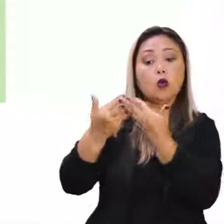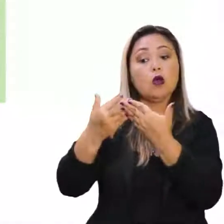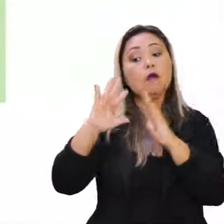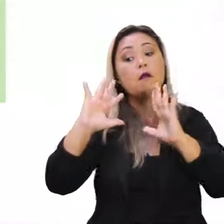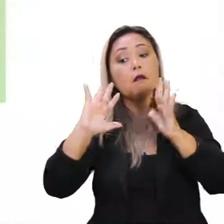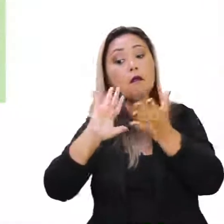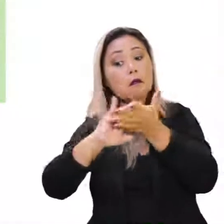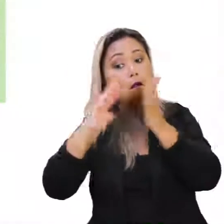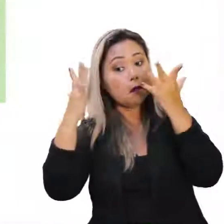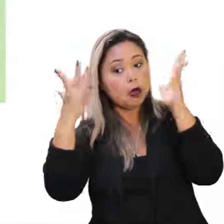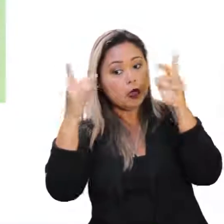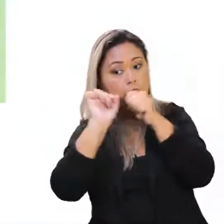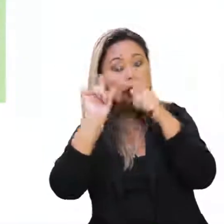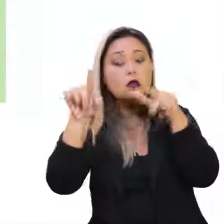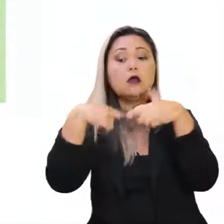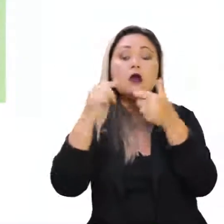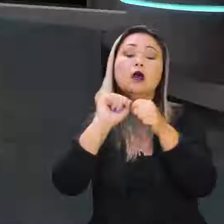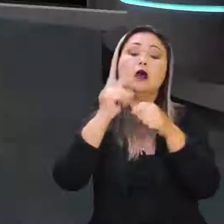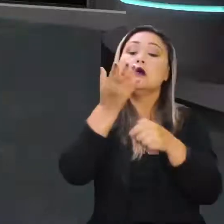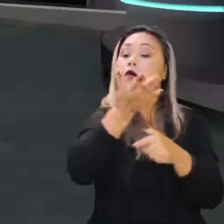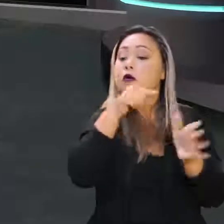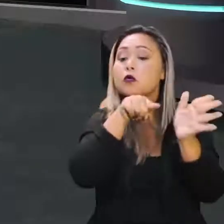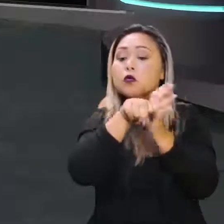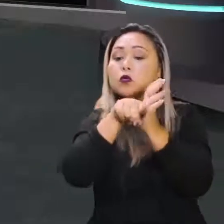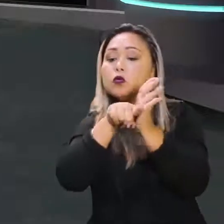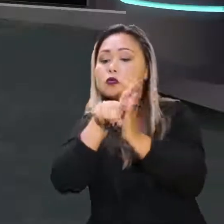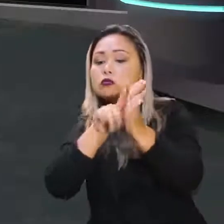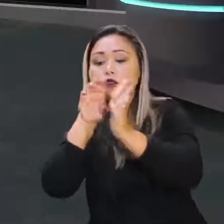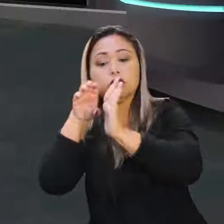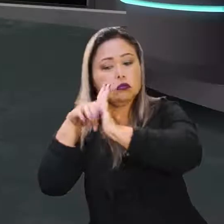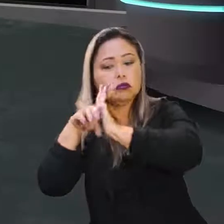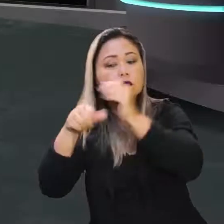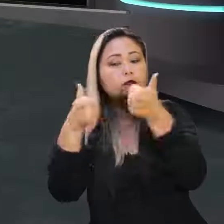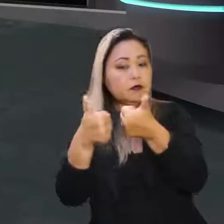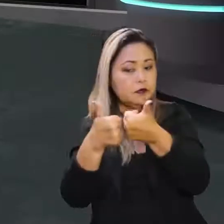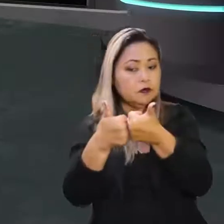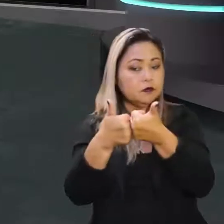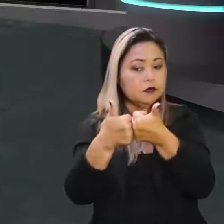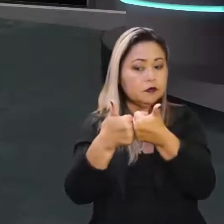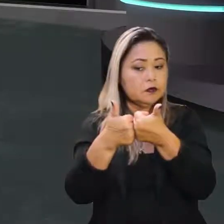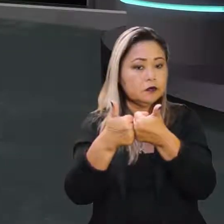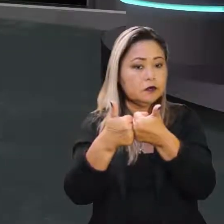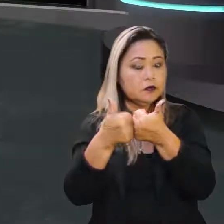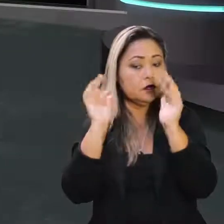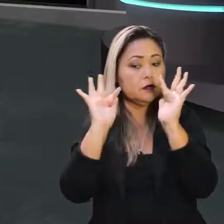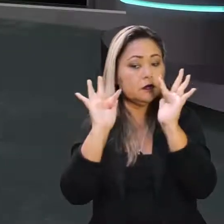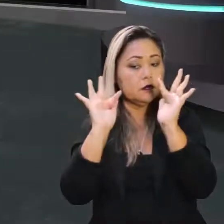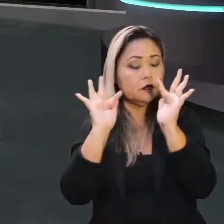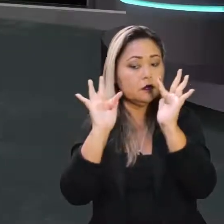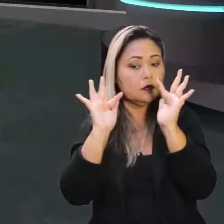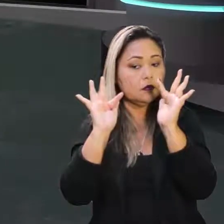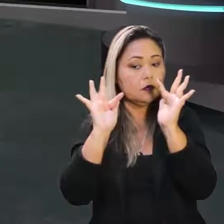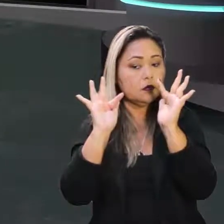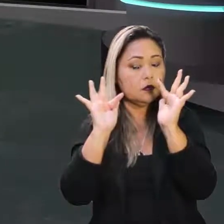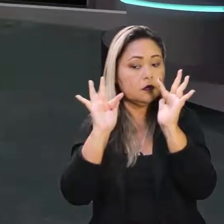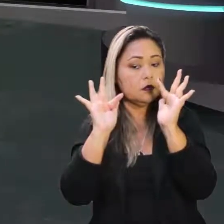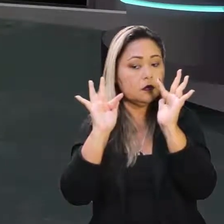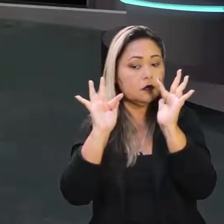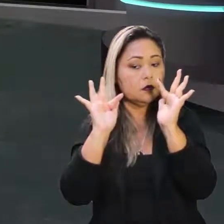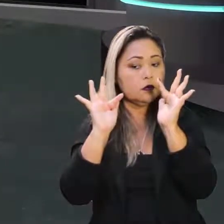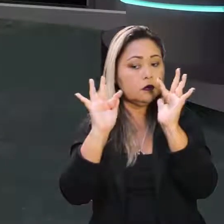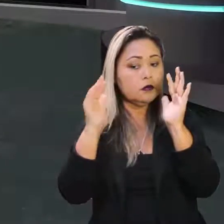para quem aí buscou construir esse conceito, tá, pessoal? Então, vamos para o último